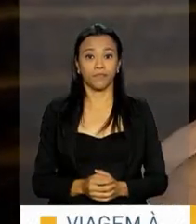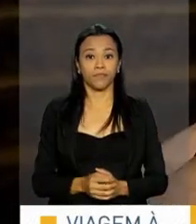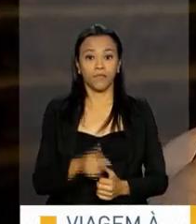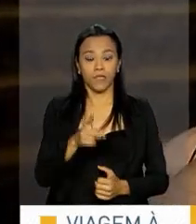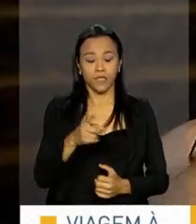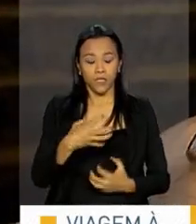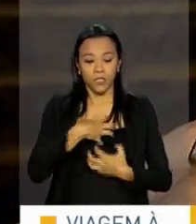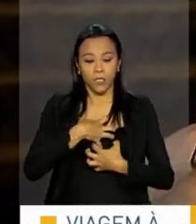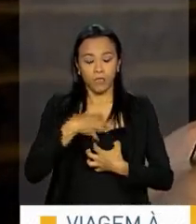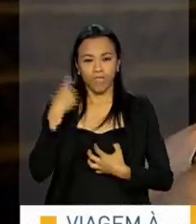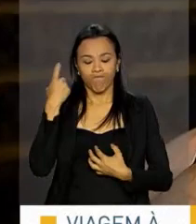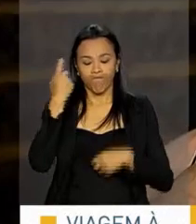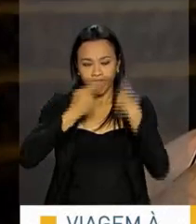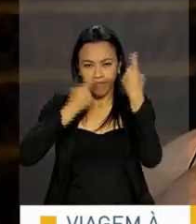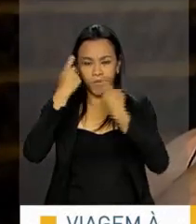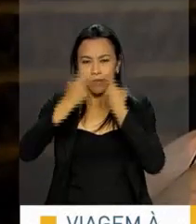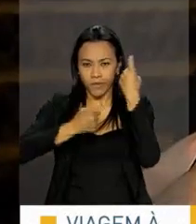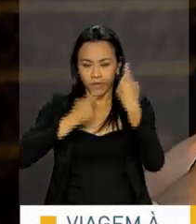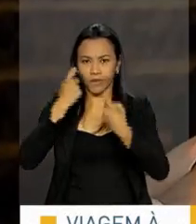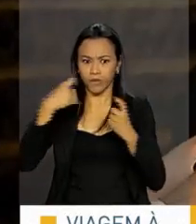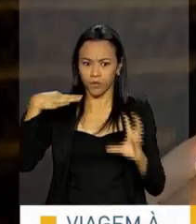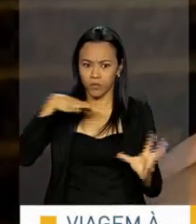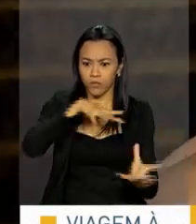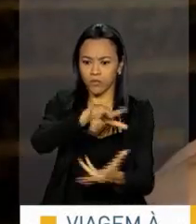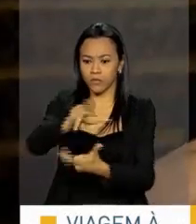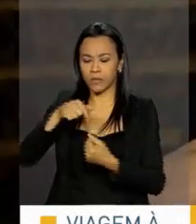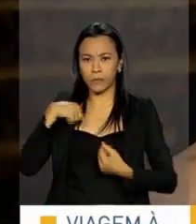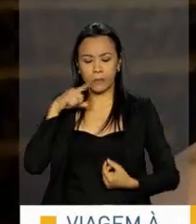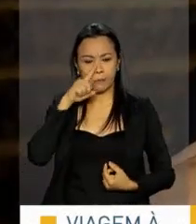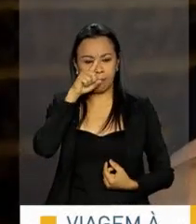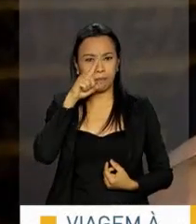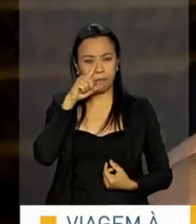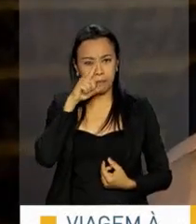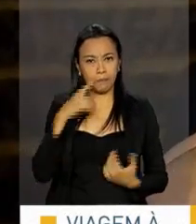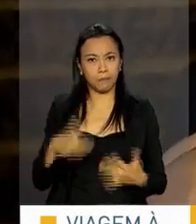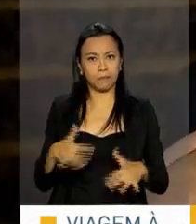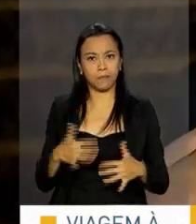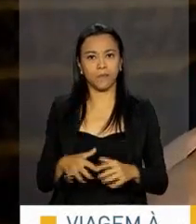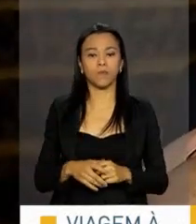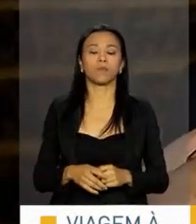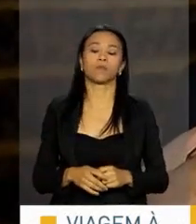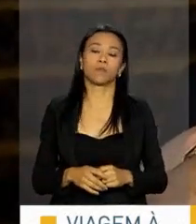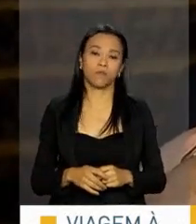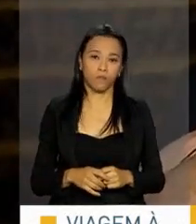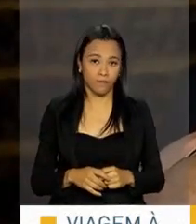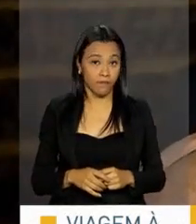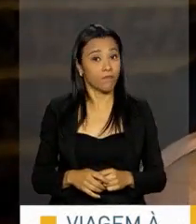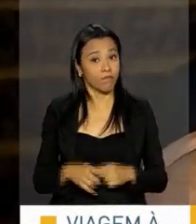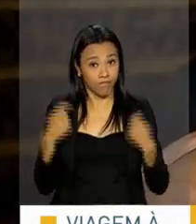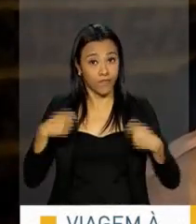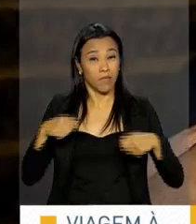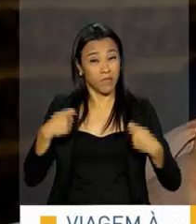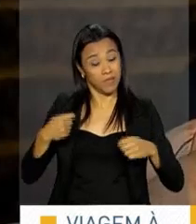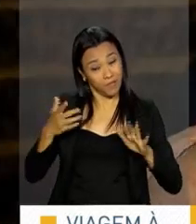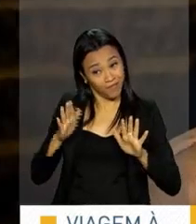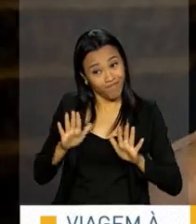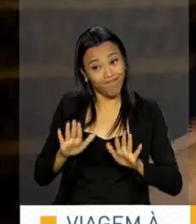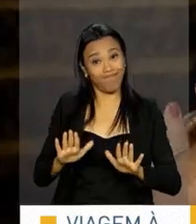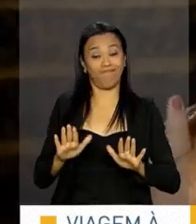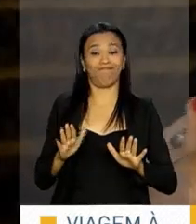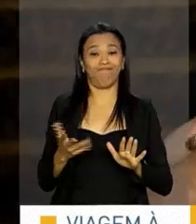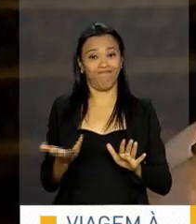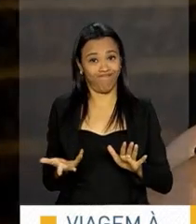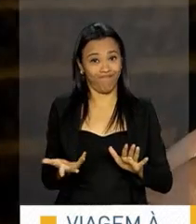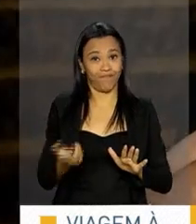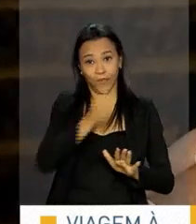Profunda preocupação. O mundo está ficando cada vez mais perigoso e é preciso deter essa escalada.